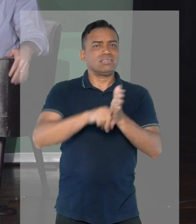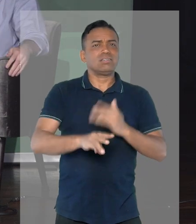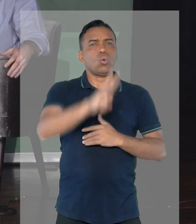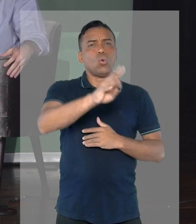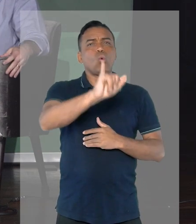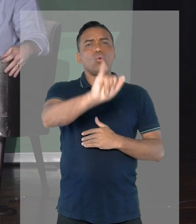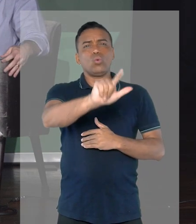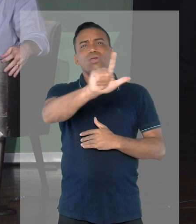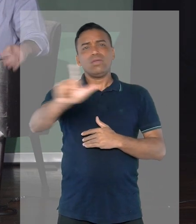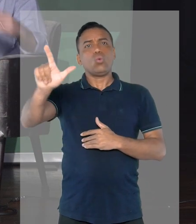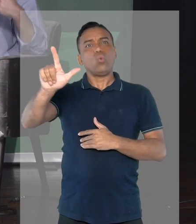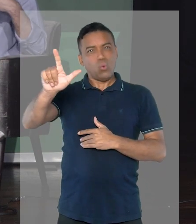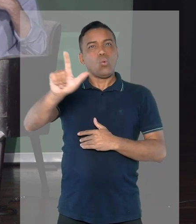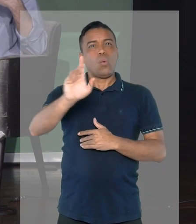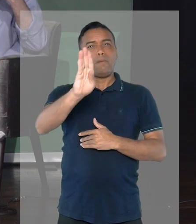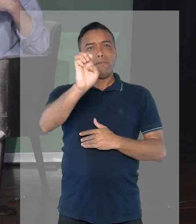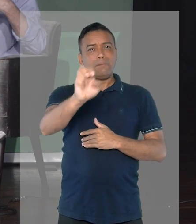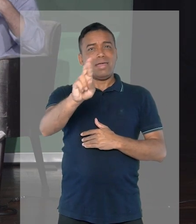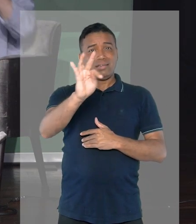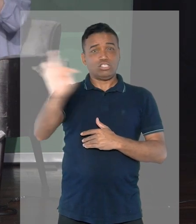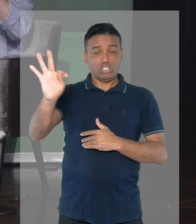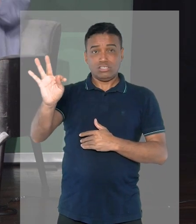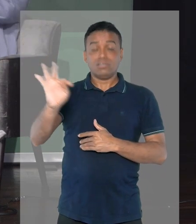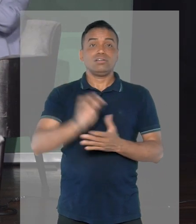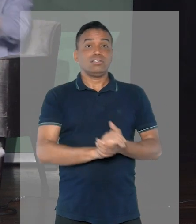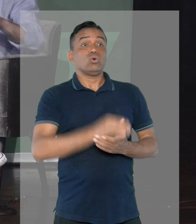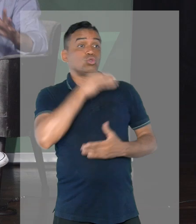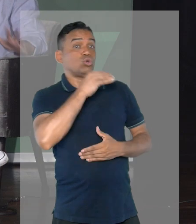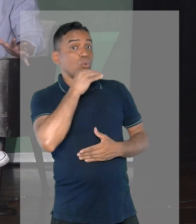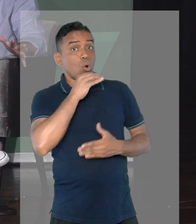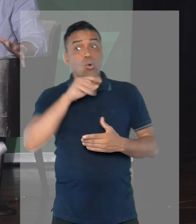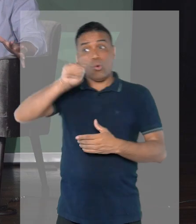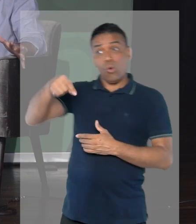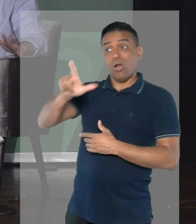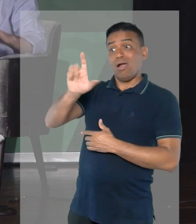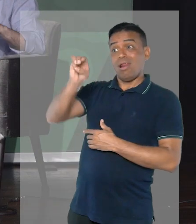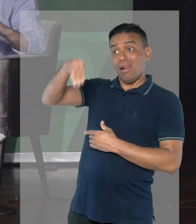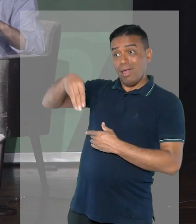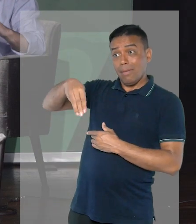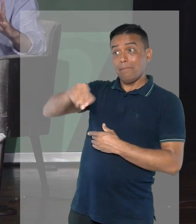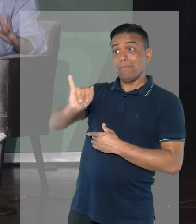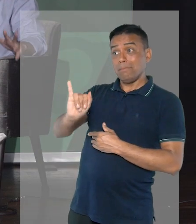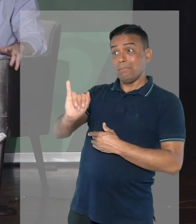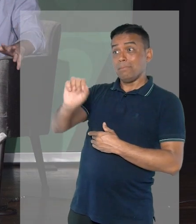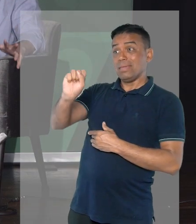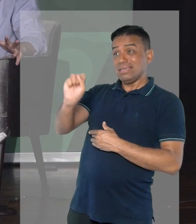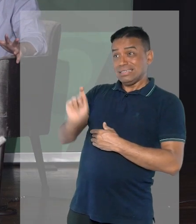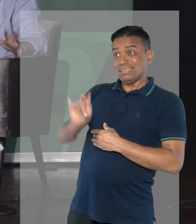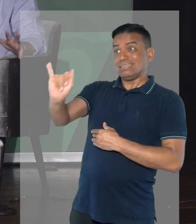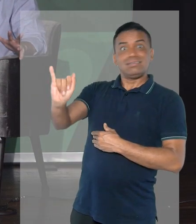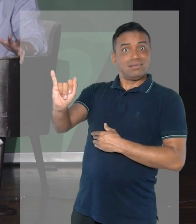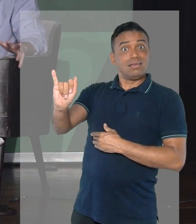Wilbert, que me contou isso esses dias. Assim, que entre o Drummond e o Leminski, ninguém tinha feito isso. Então, é muito assustador um